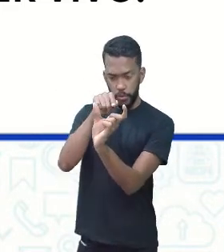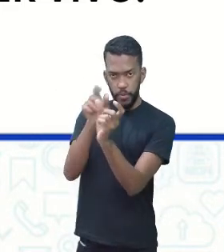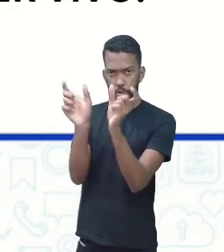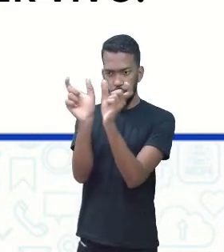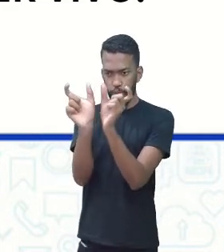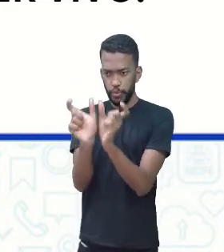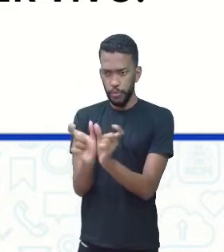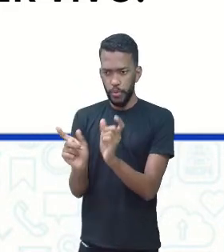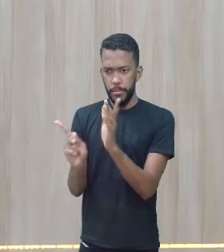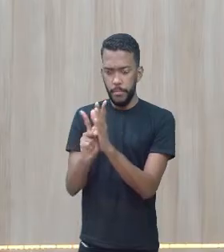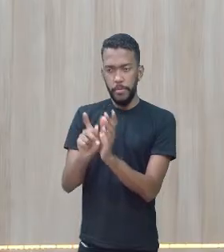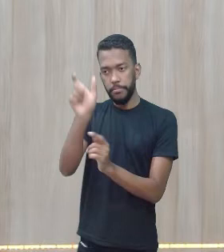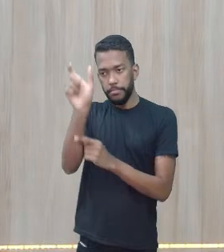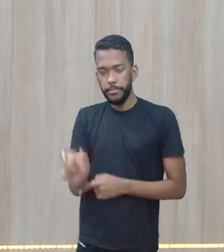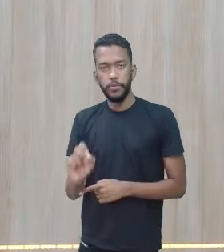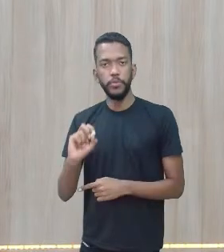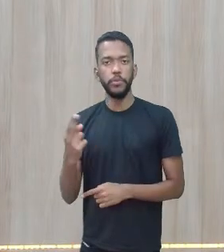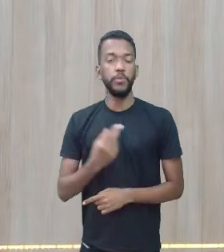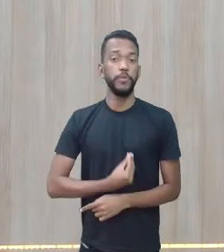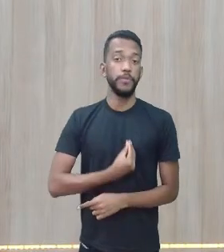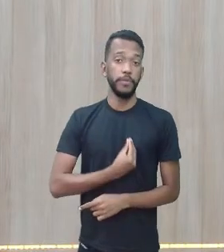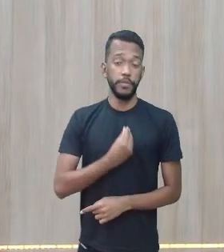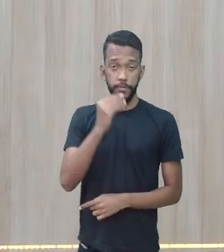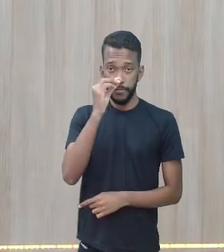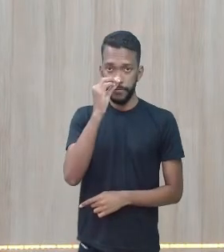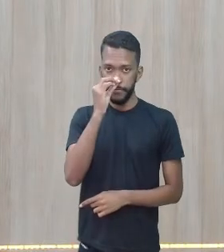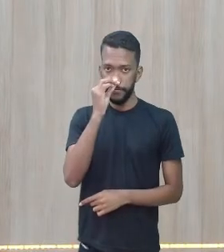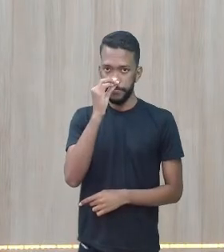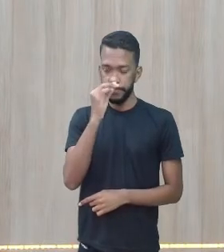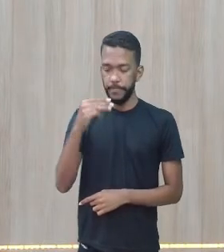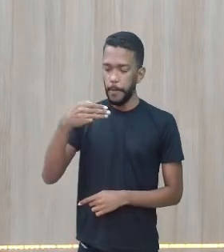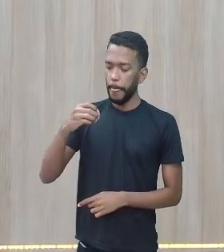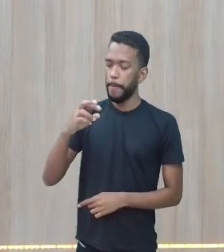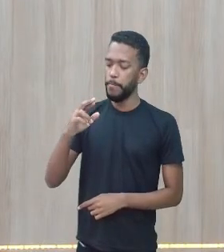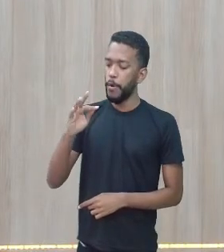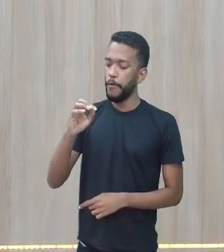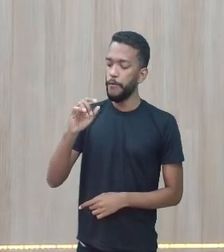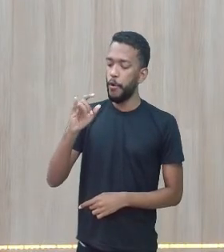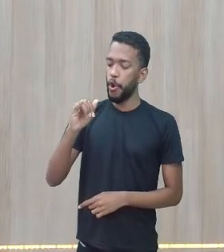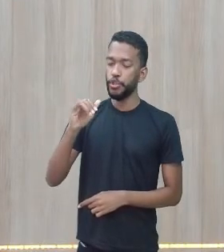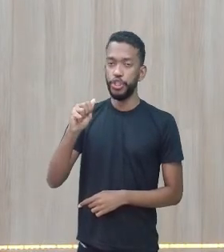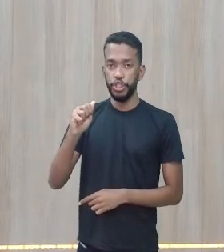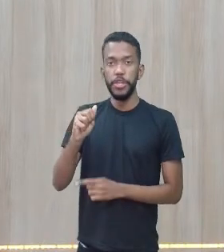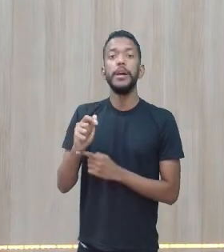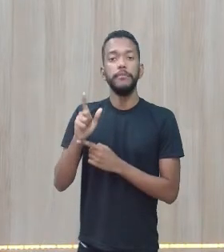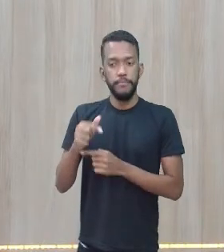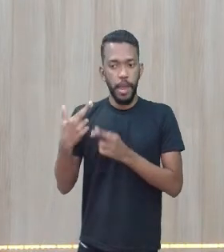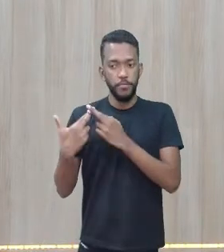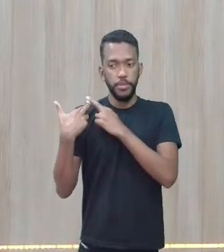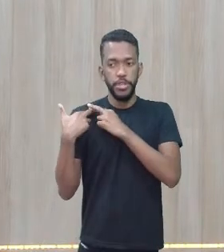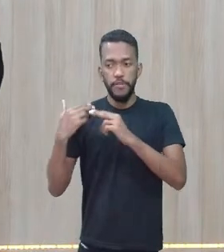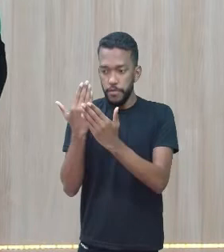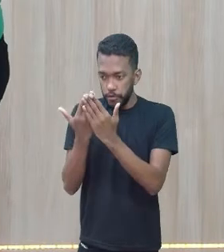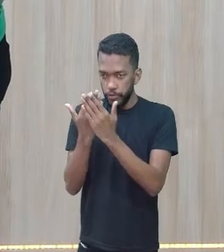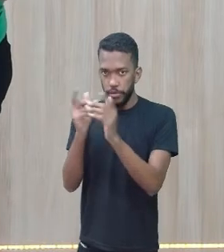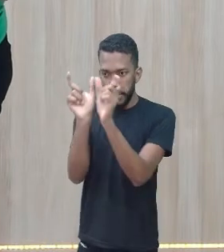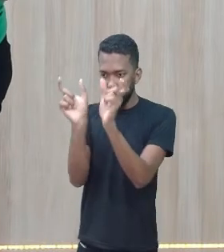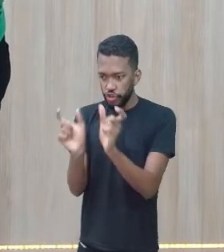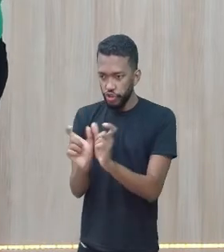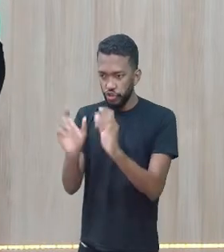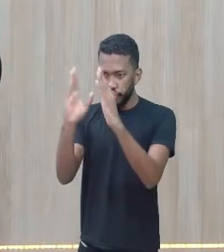ou um ser vivo. Então, a morfologia ela é responsável por esse processo